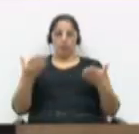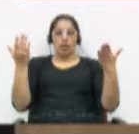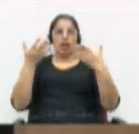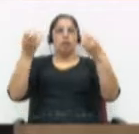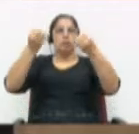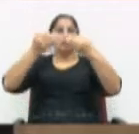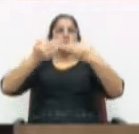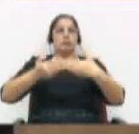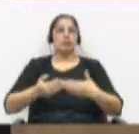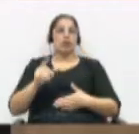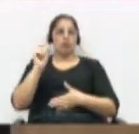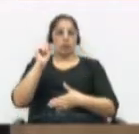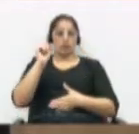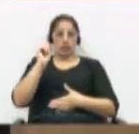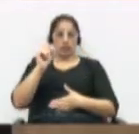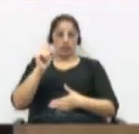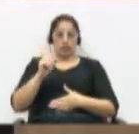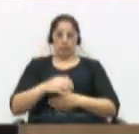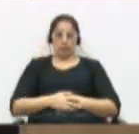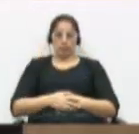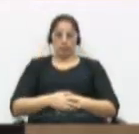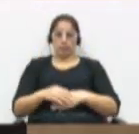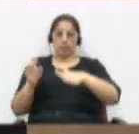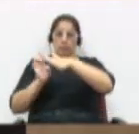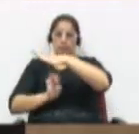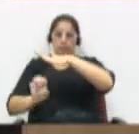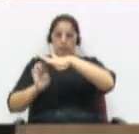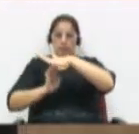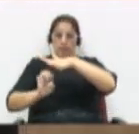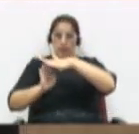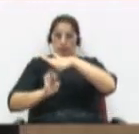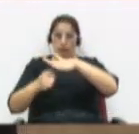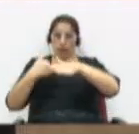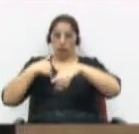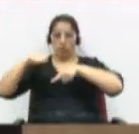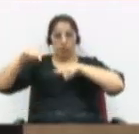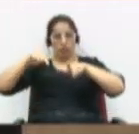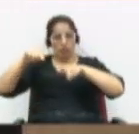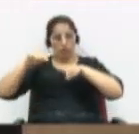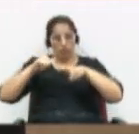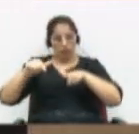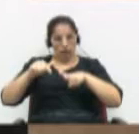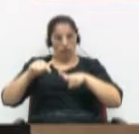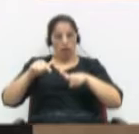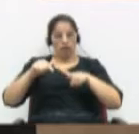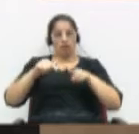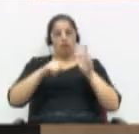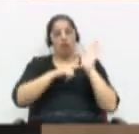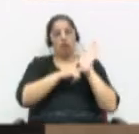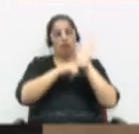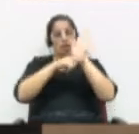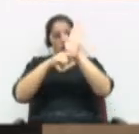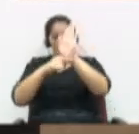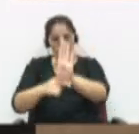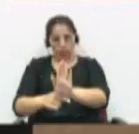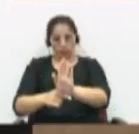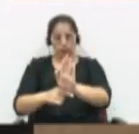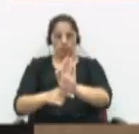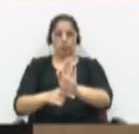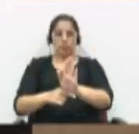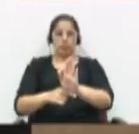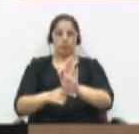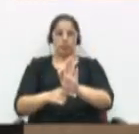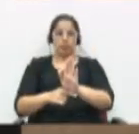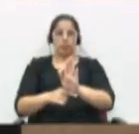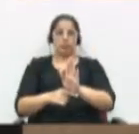que a Coabitare, ela é uma empresa privada, ela é uma cooperativa habitacional